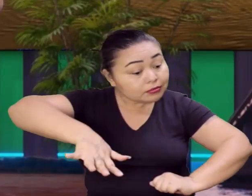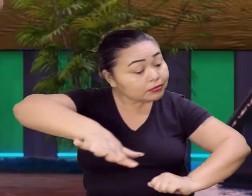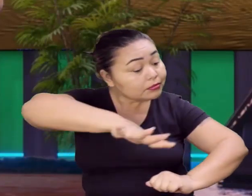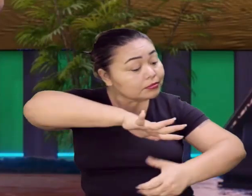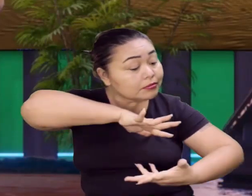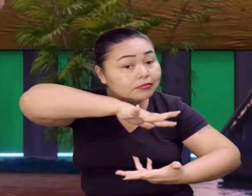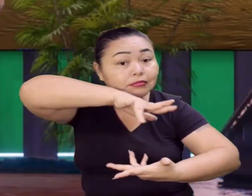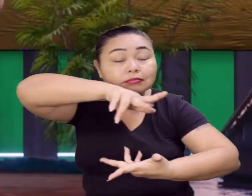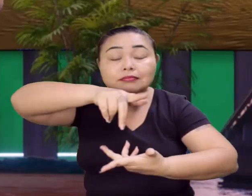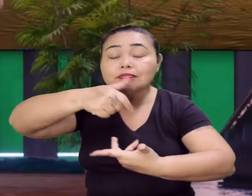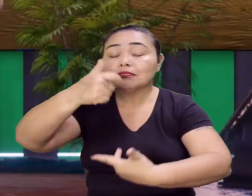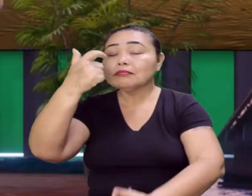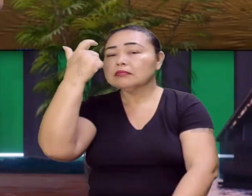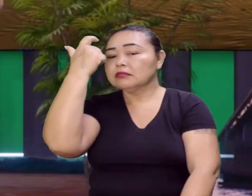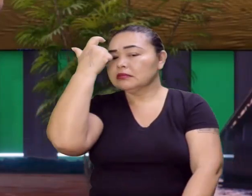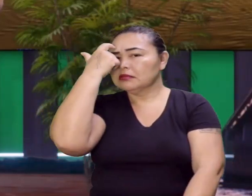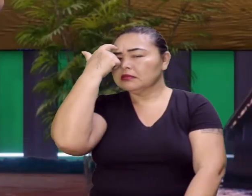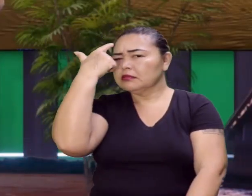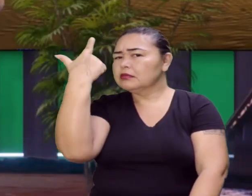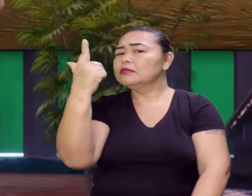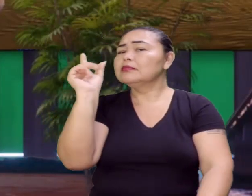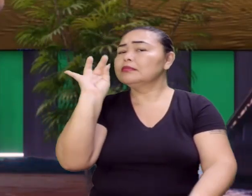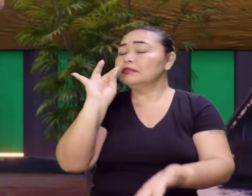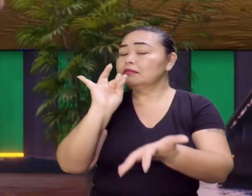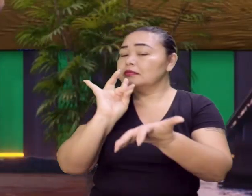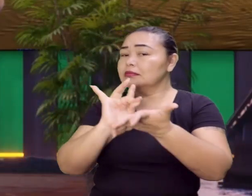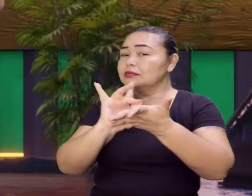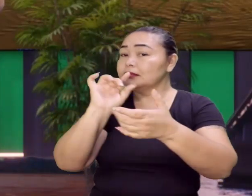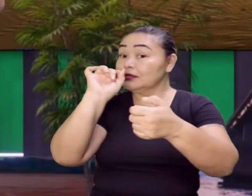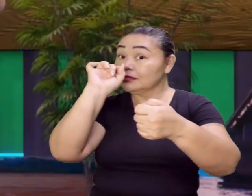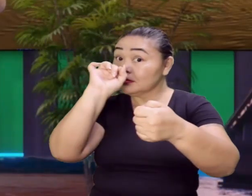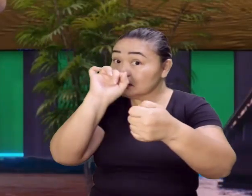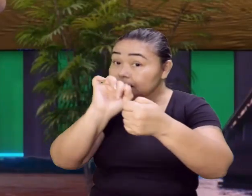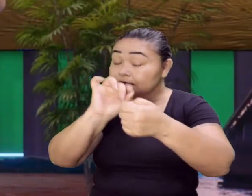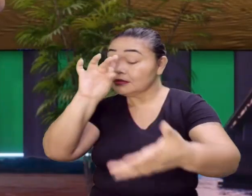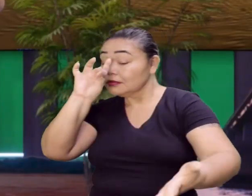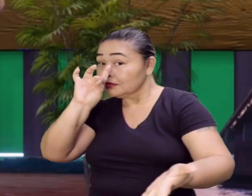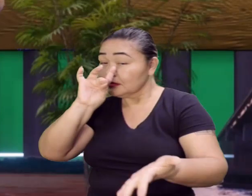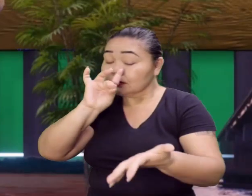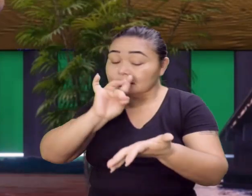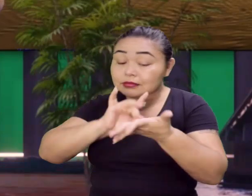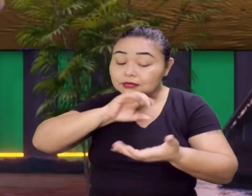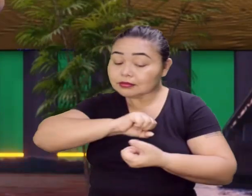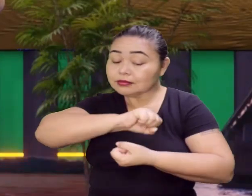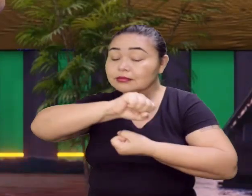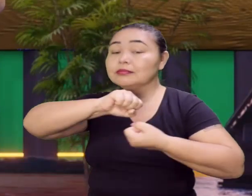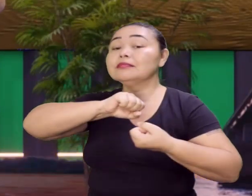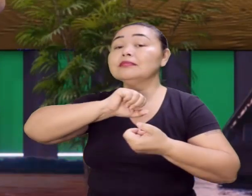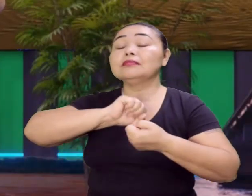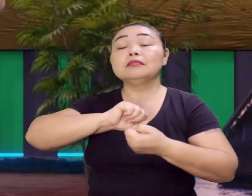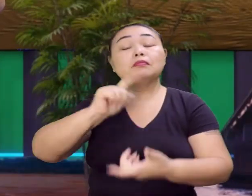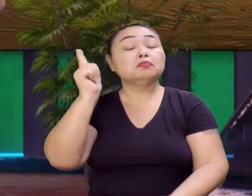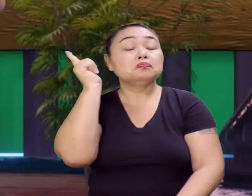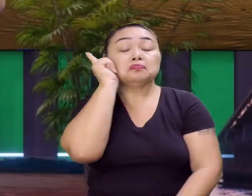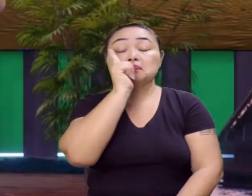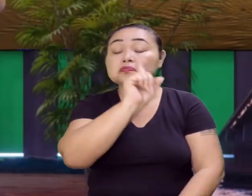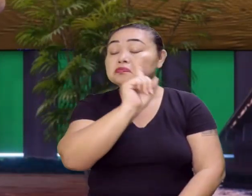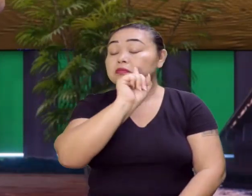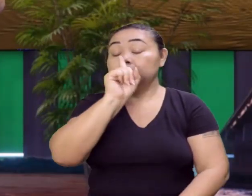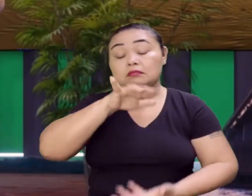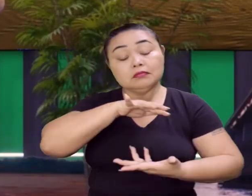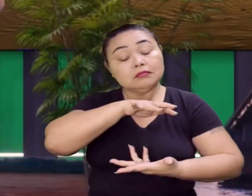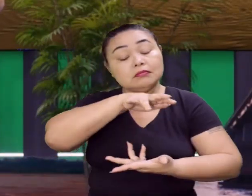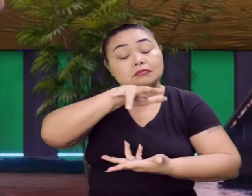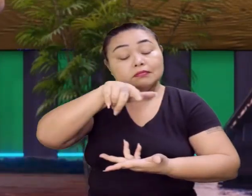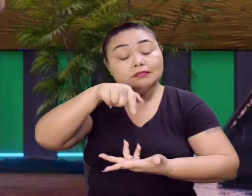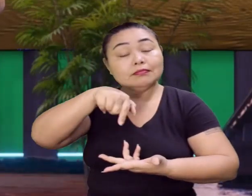e pensando em realmente fazer essa sustentabilidade, porque senão a gente não consegue ter um planeta